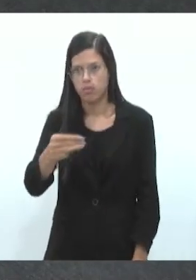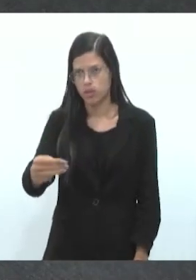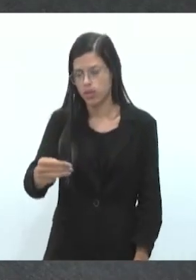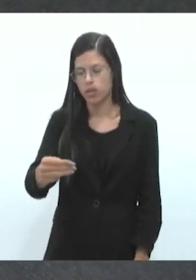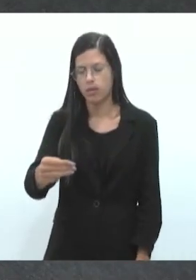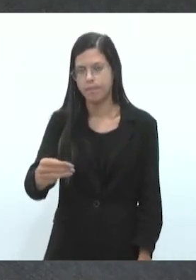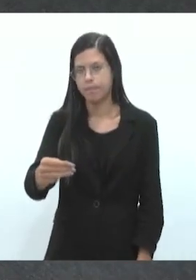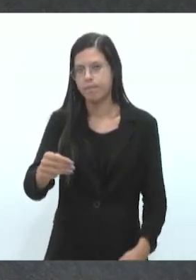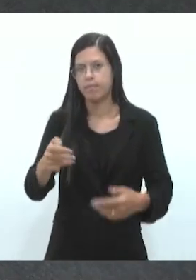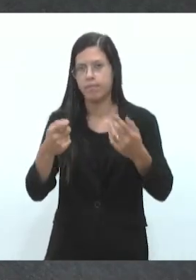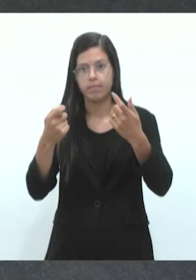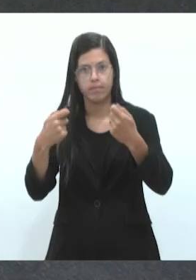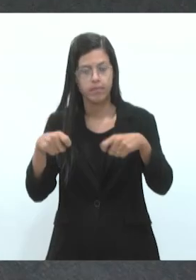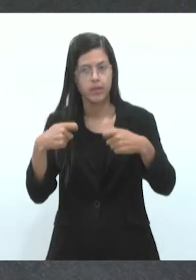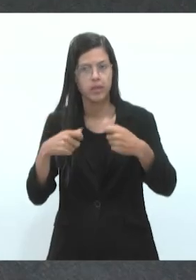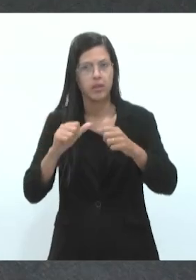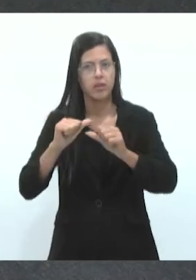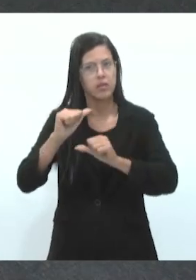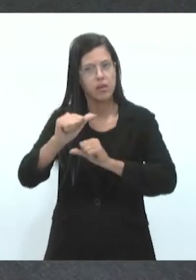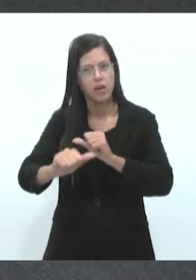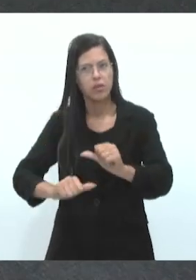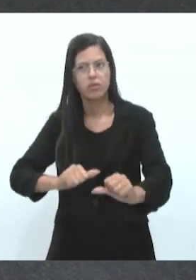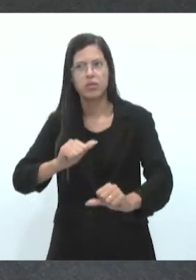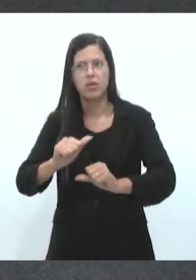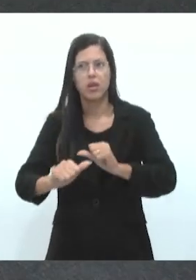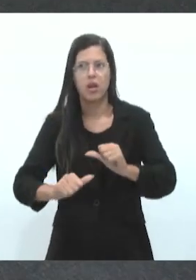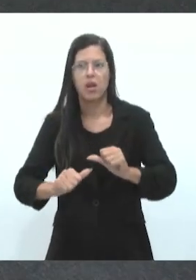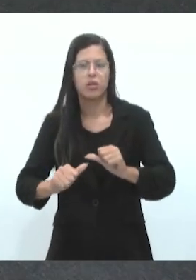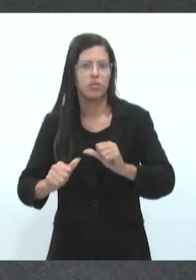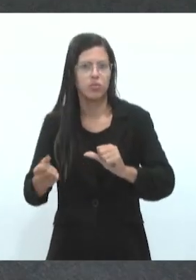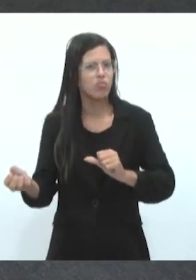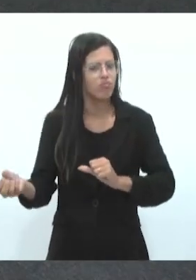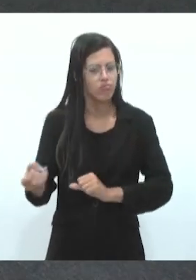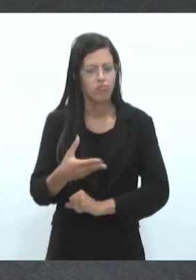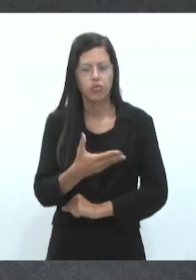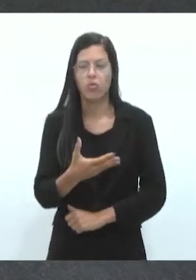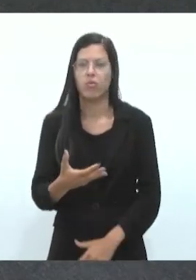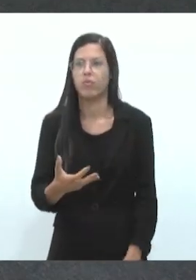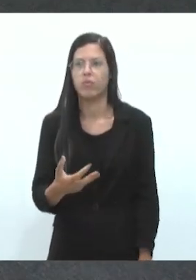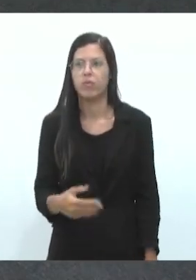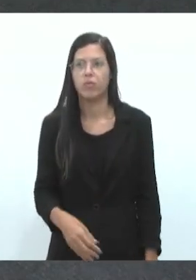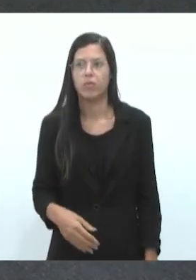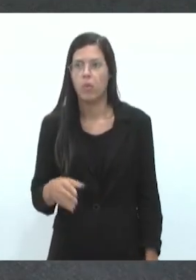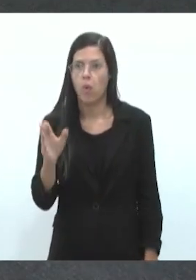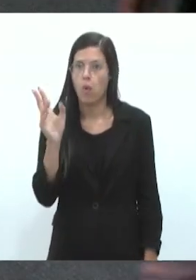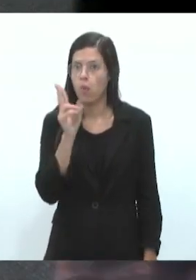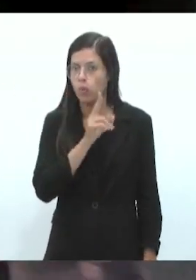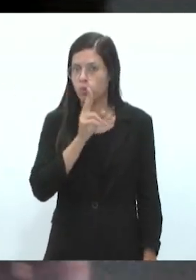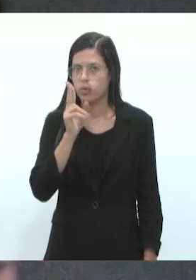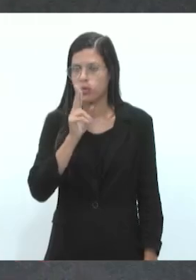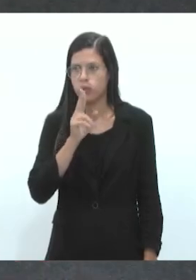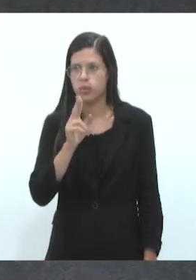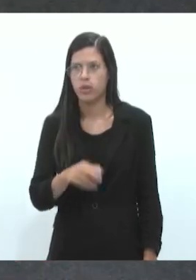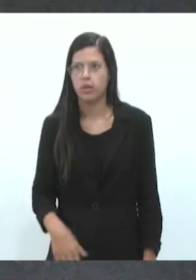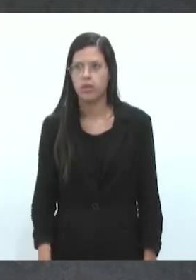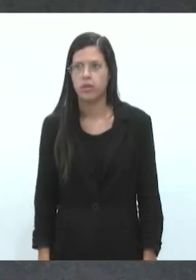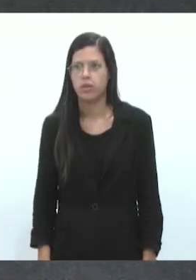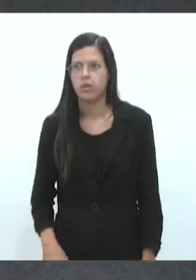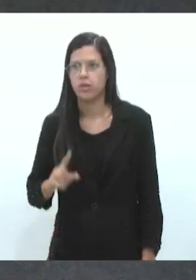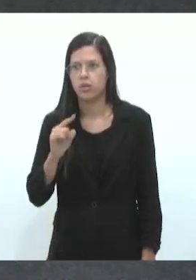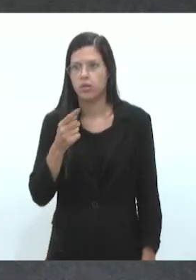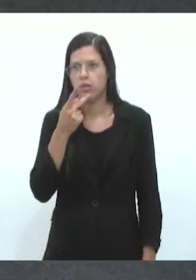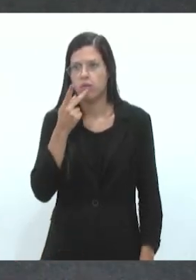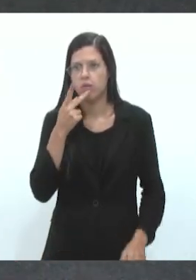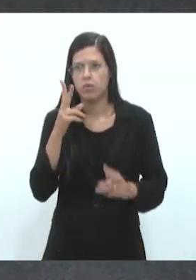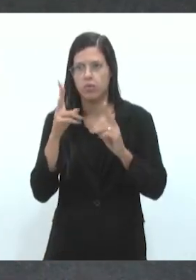ser alterado, modificado, modernizado imediatamente. A gente tem falado de